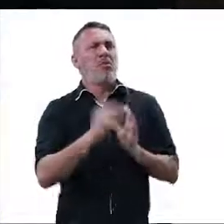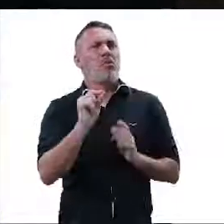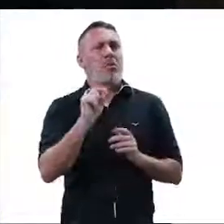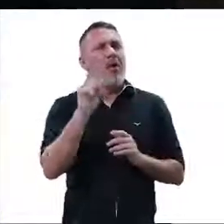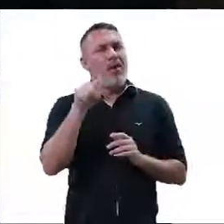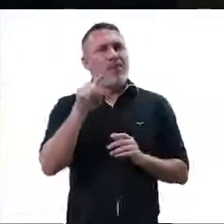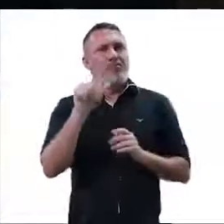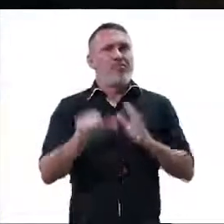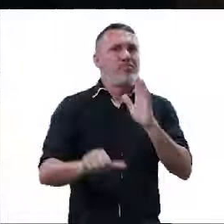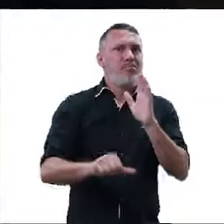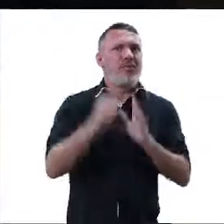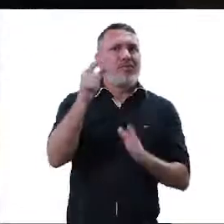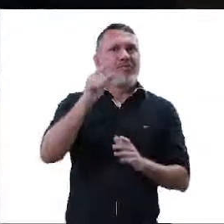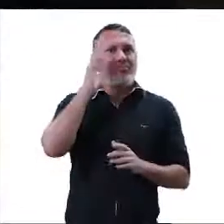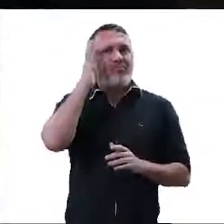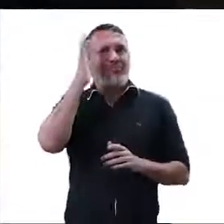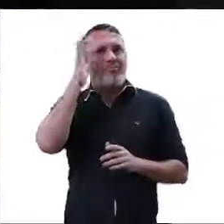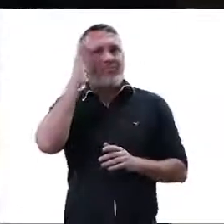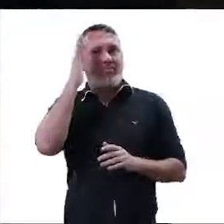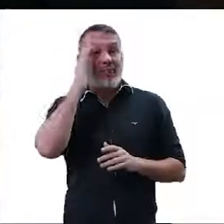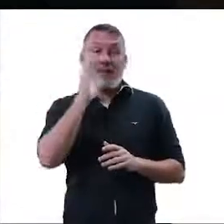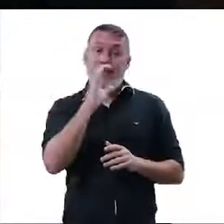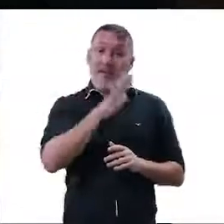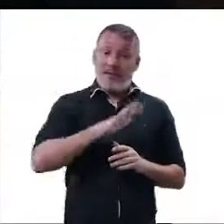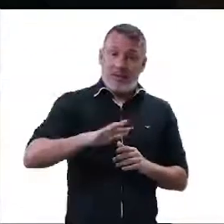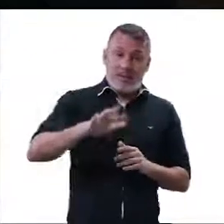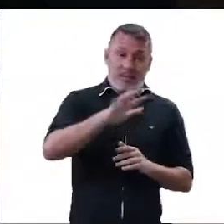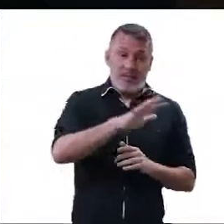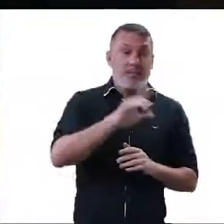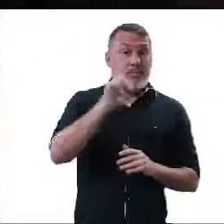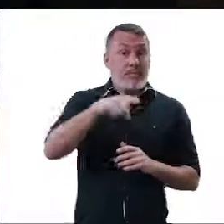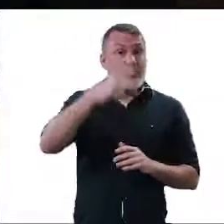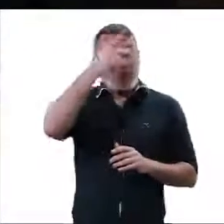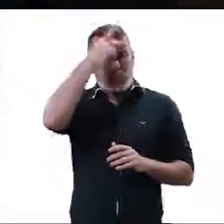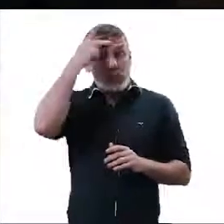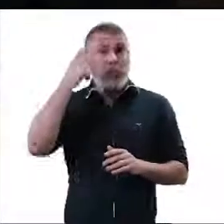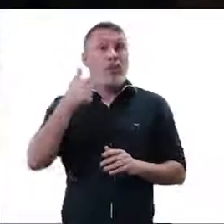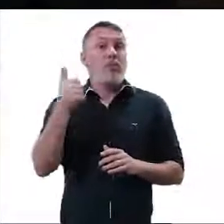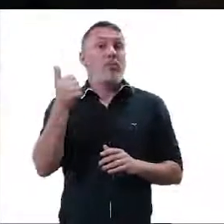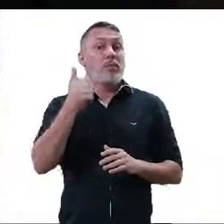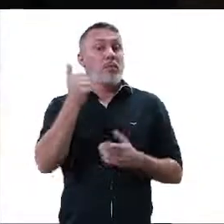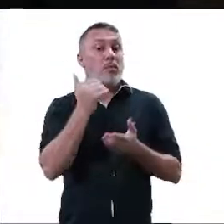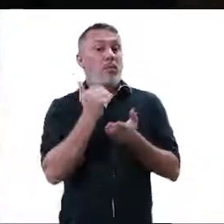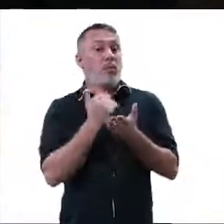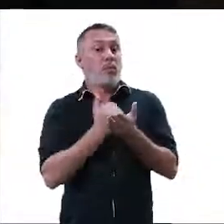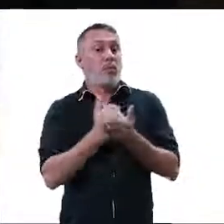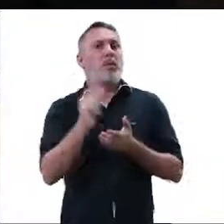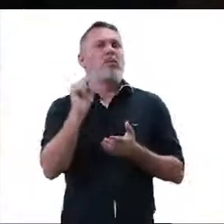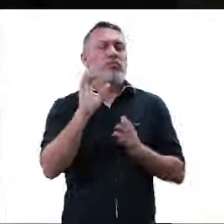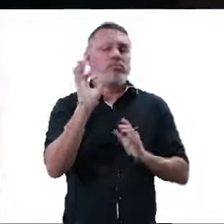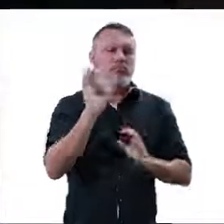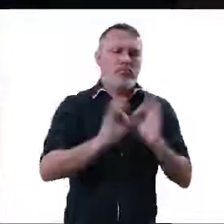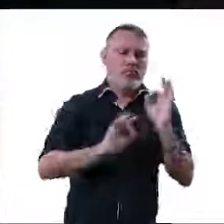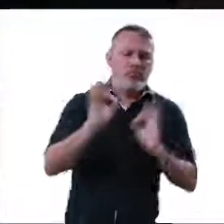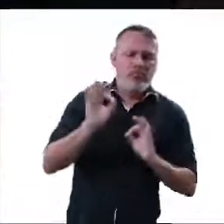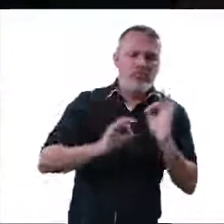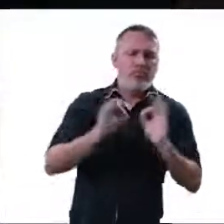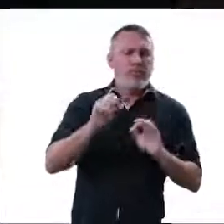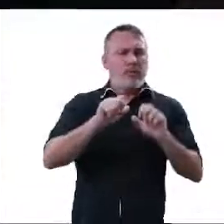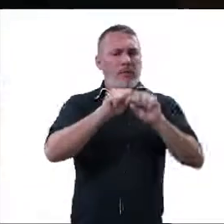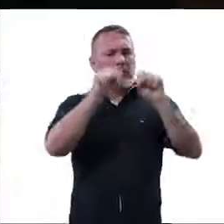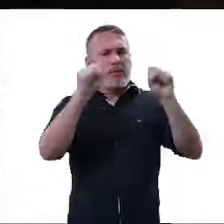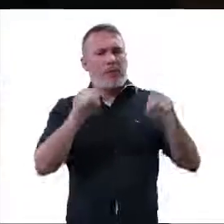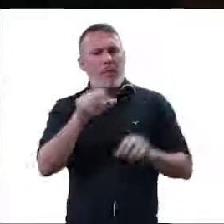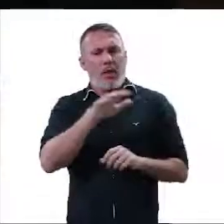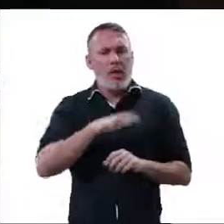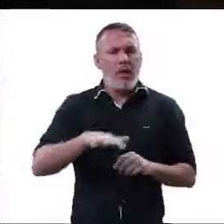um pensamento científico, é o sujeito que vai chegar, vai elaborar, vai sistematizar uma área